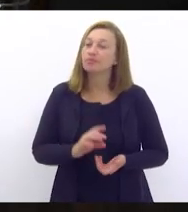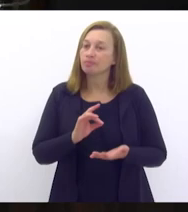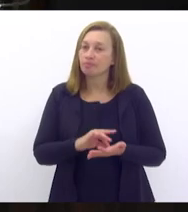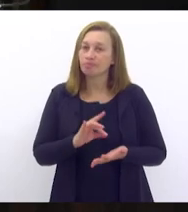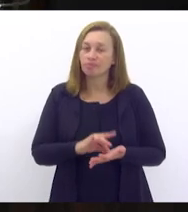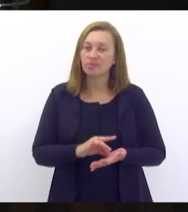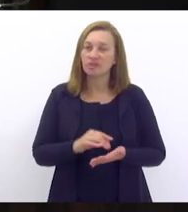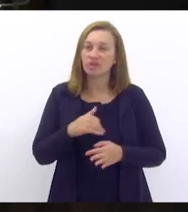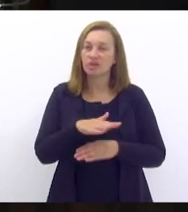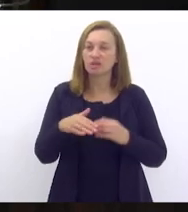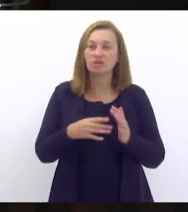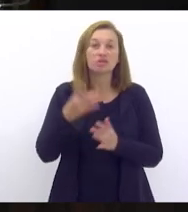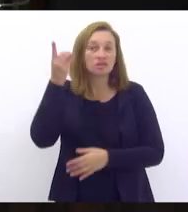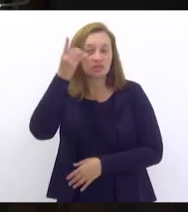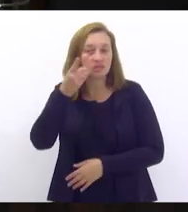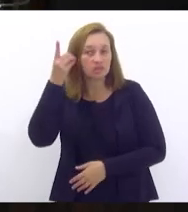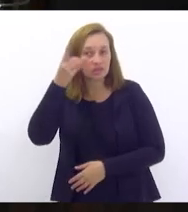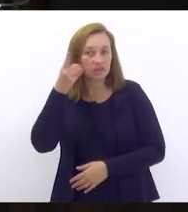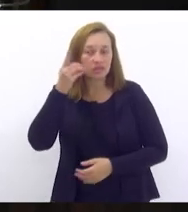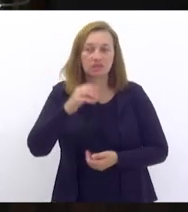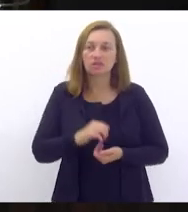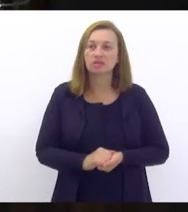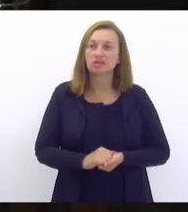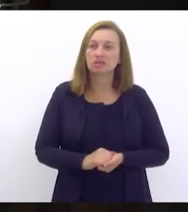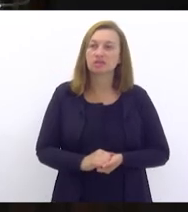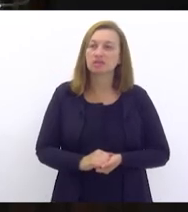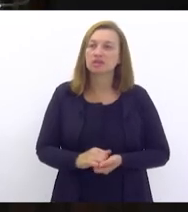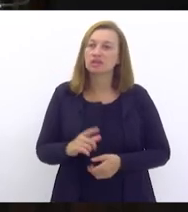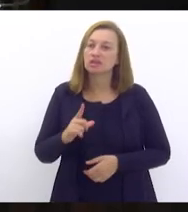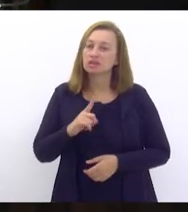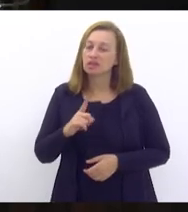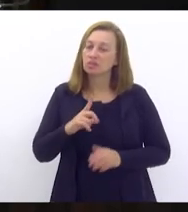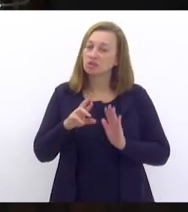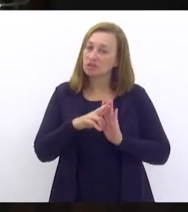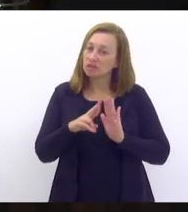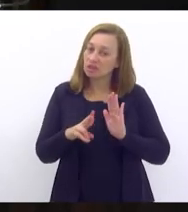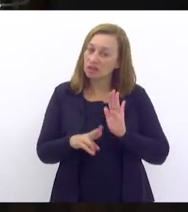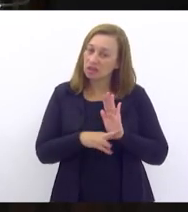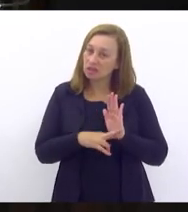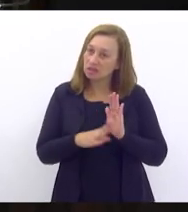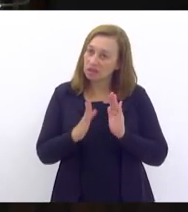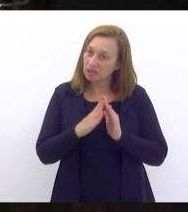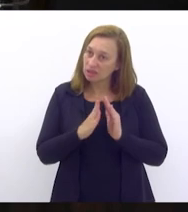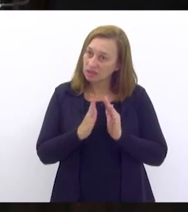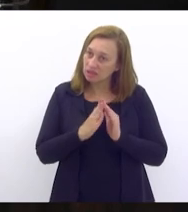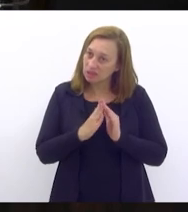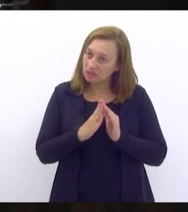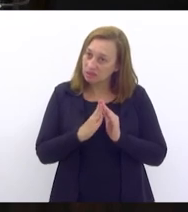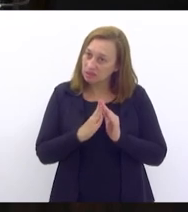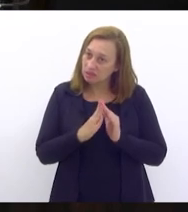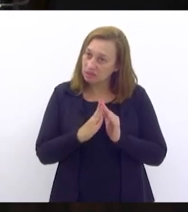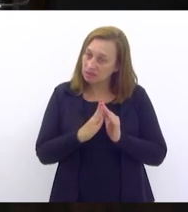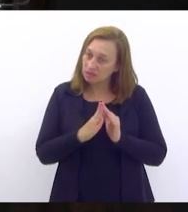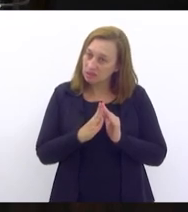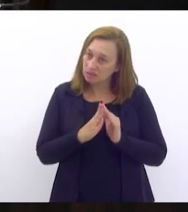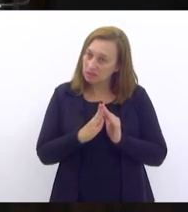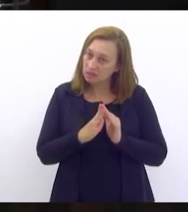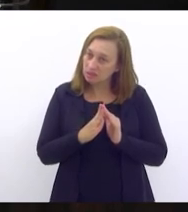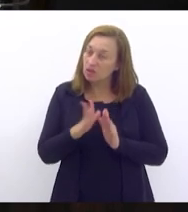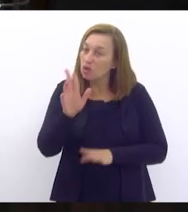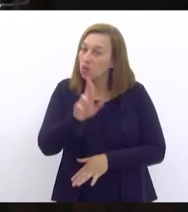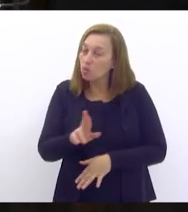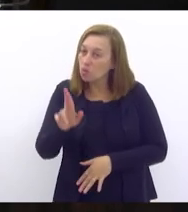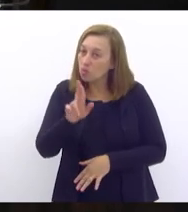senhores deputados e deputadas. Nós temos no regimento interno a descrita a questão do uso